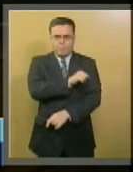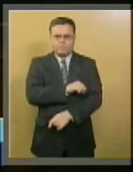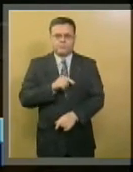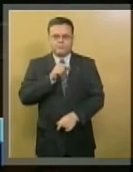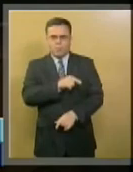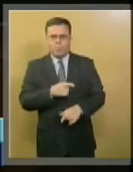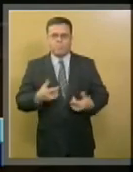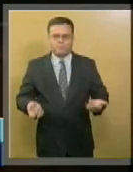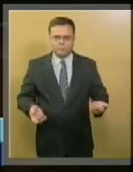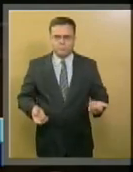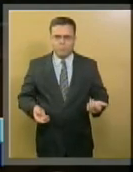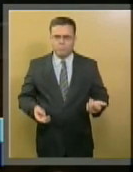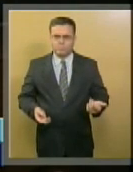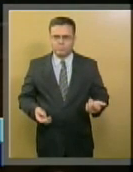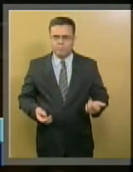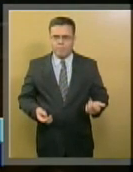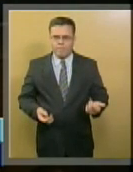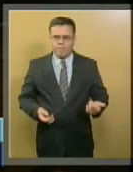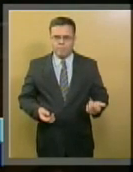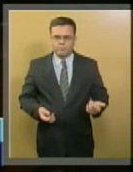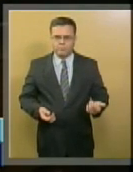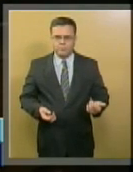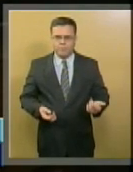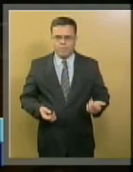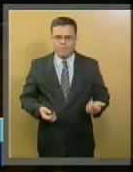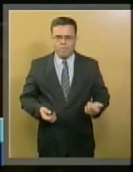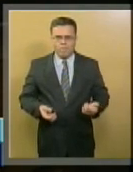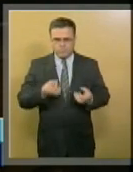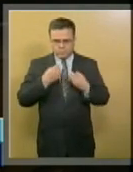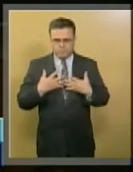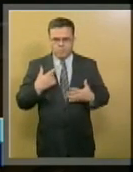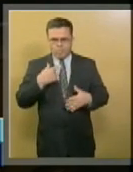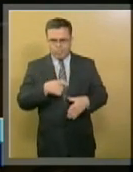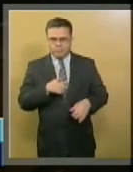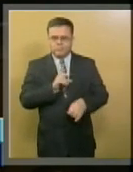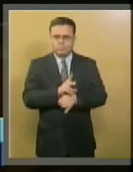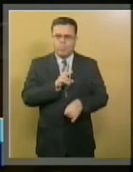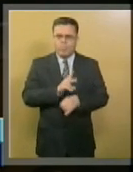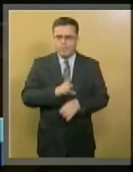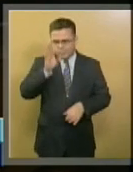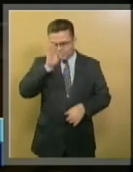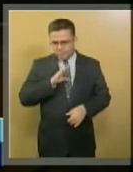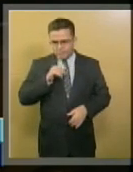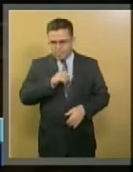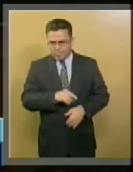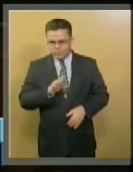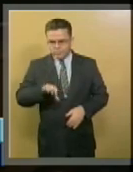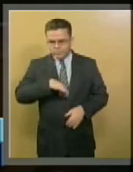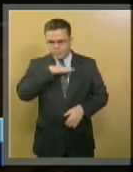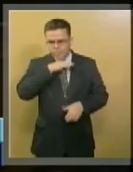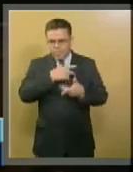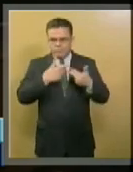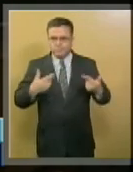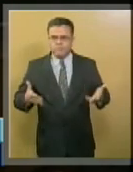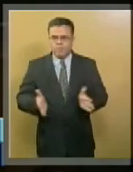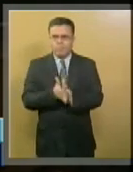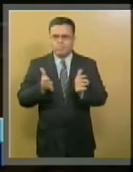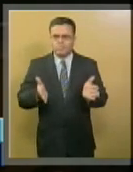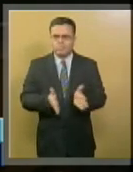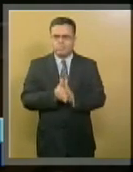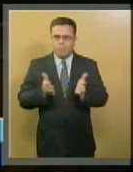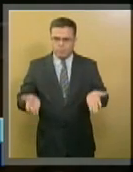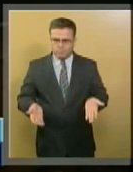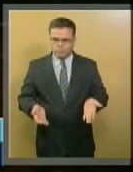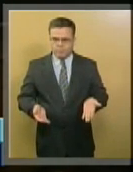veterinário da Baixada Fluminense. Mas não é só esse. Esse é o atendimento gratuito para animais de pessoas de baixa renda e animais